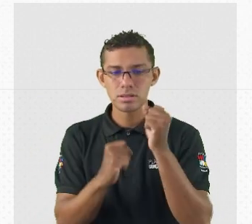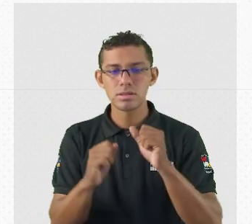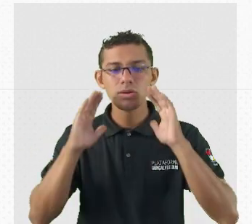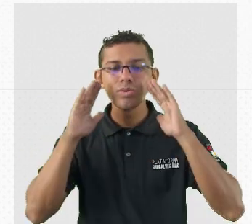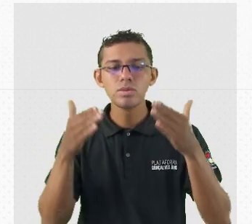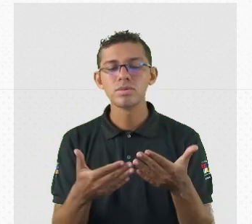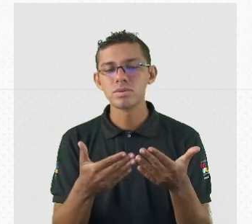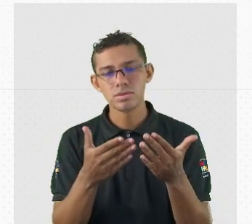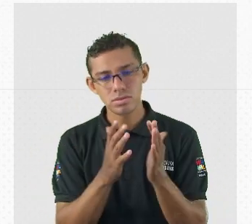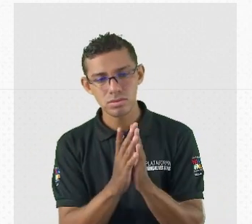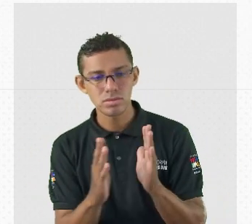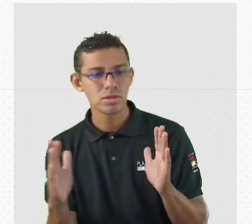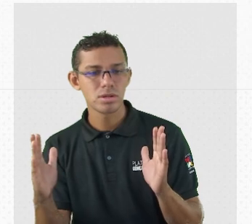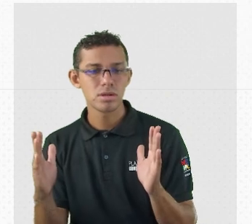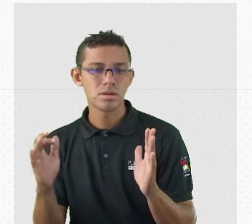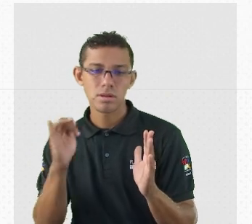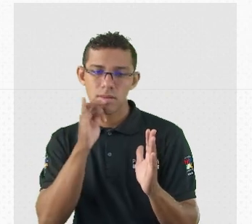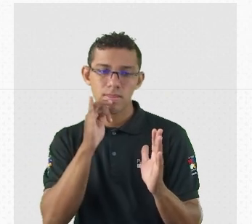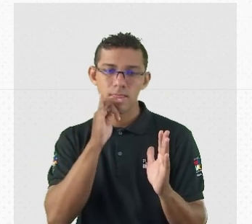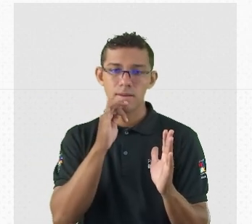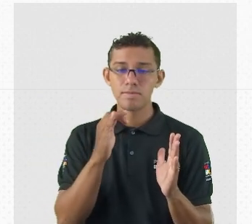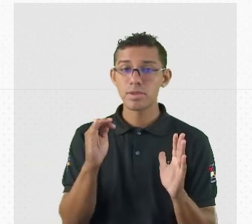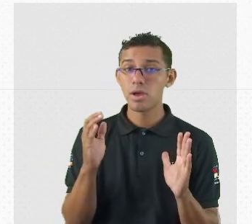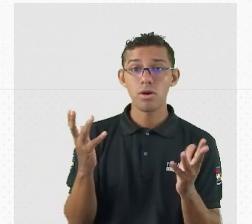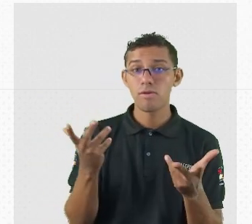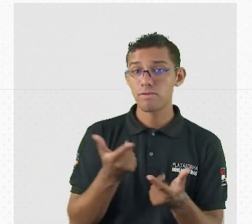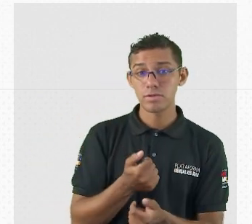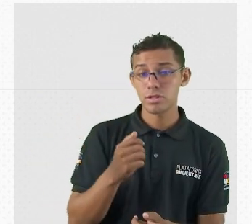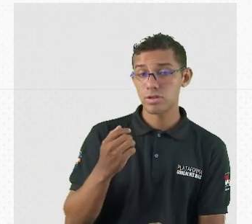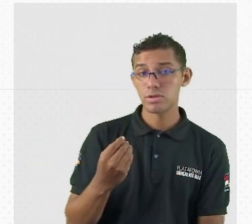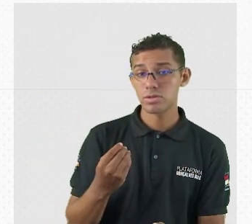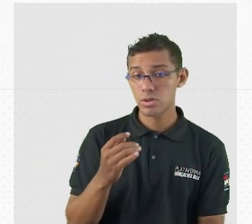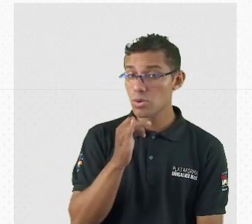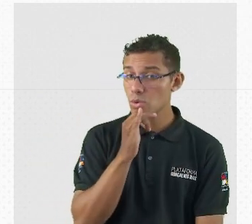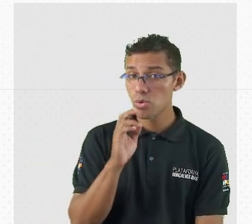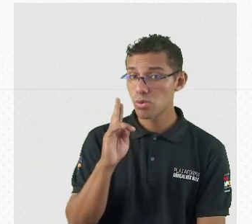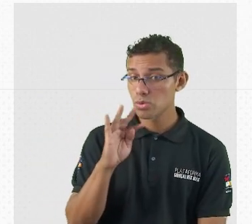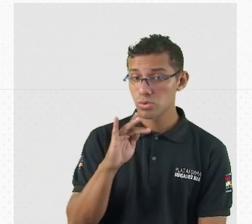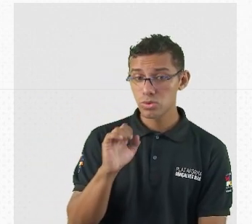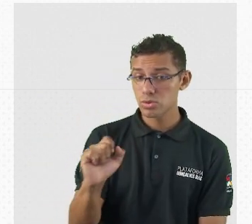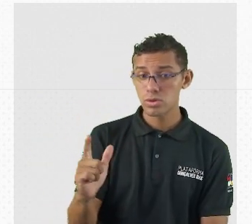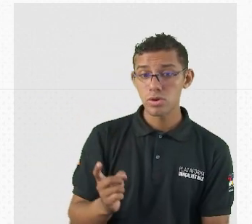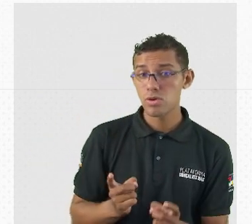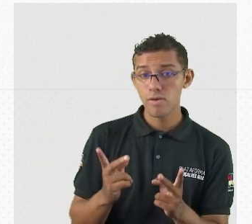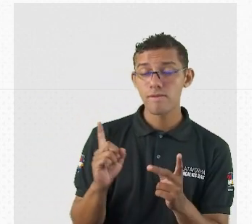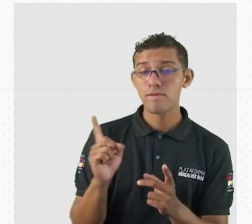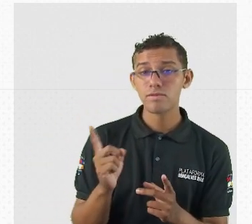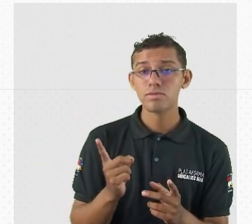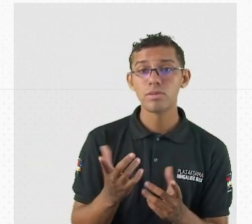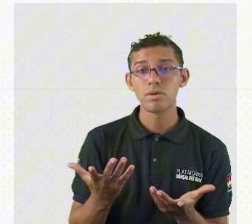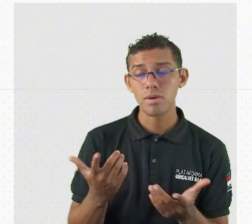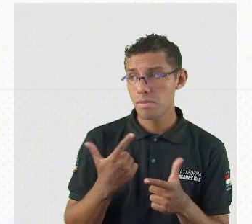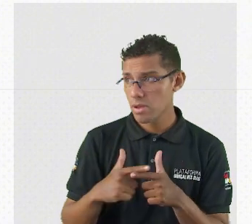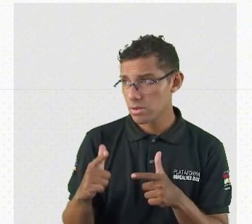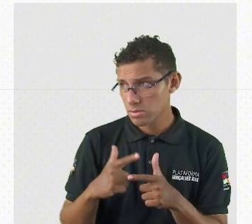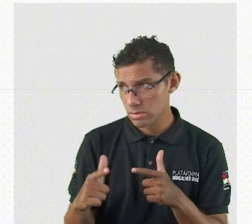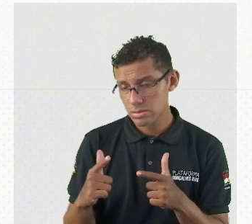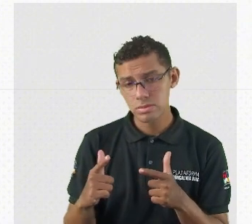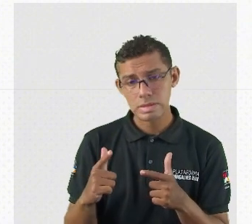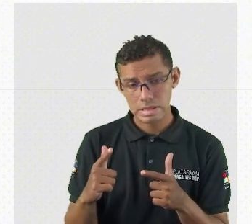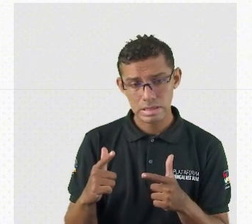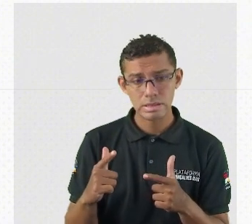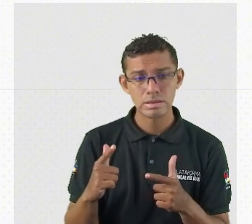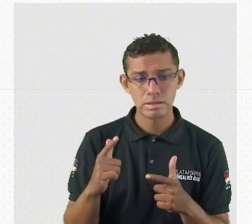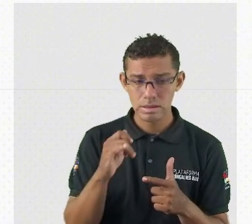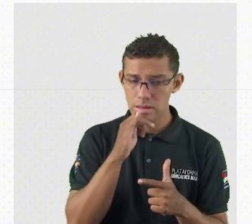bens duráveis, ou seja, produtos que tinham longa vida útil. E o produto que não vendeu, gente, gerou estoque, gerou prejuízo e gerou uma crise